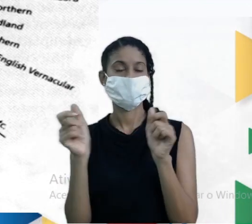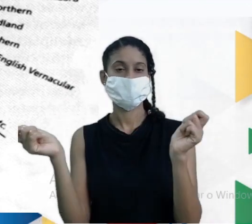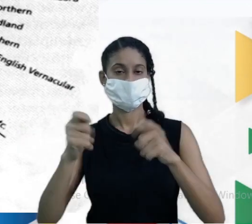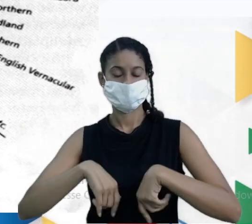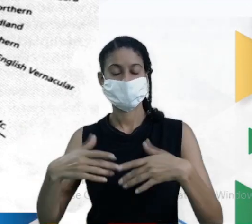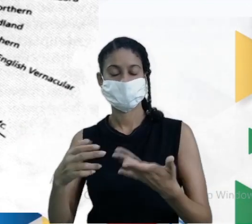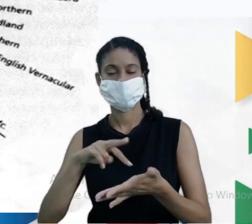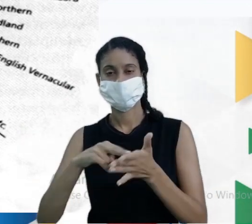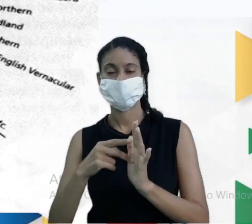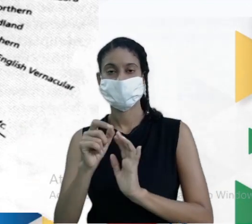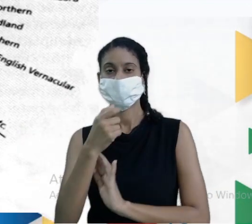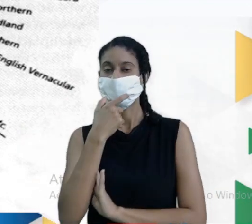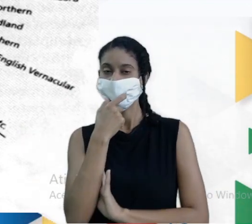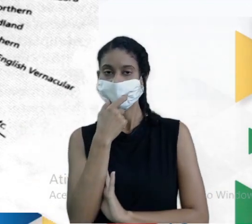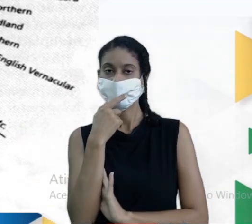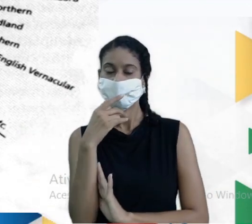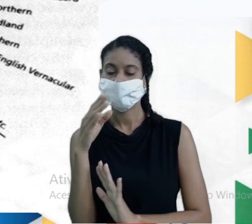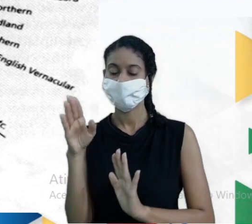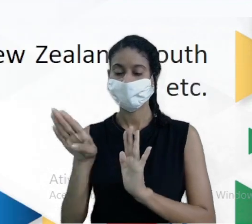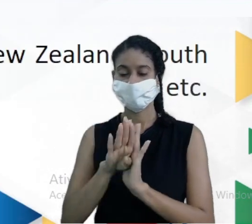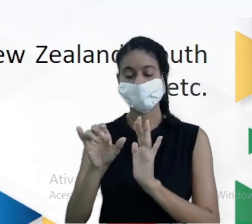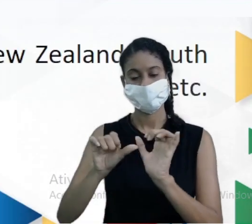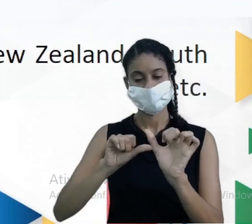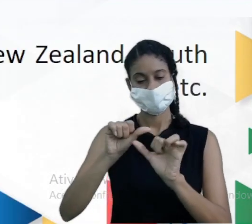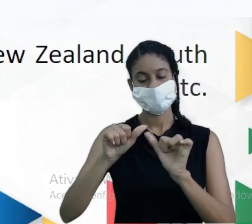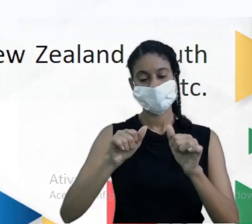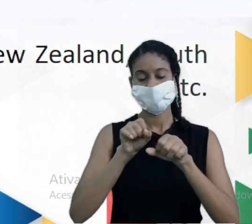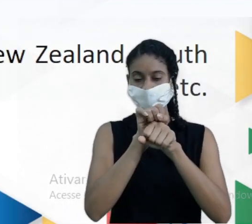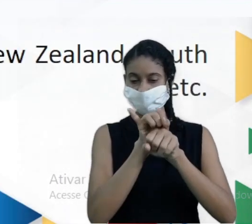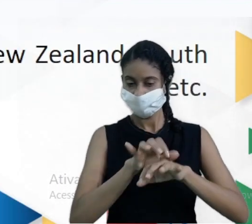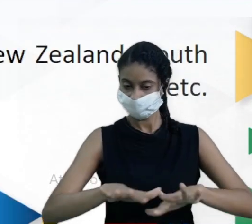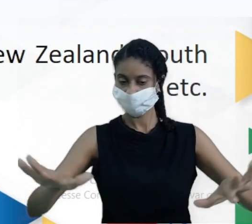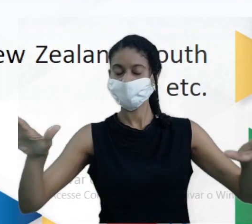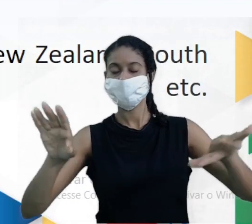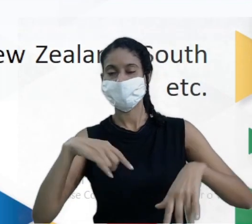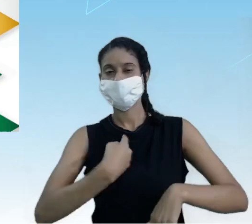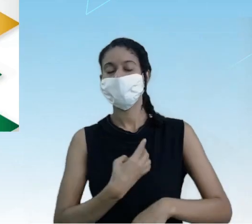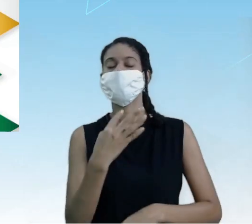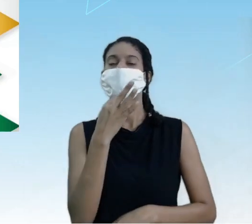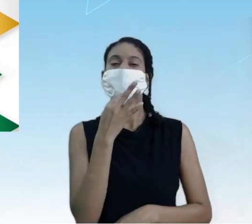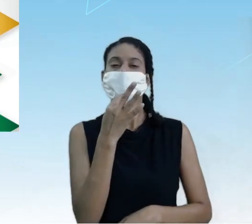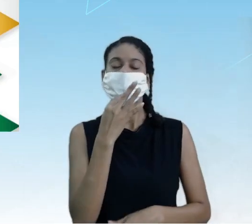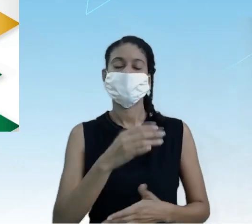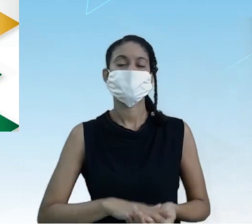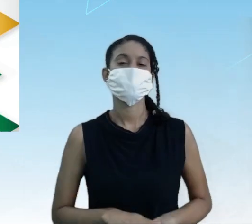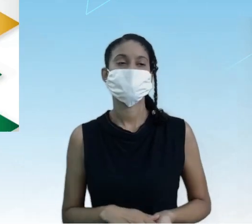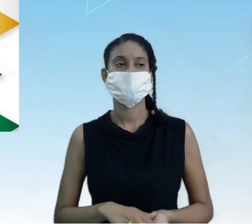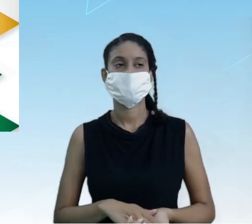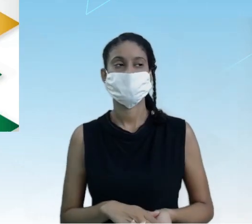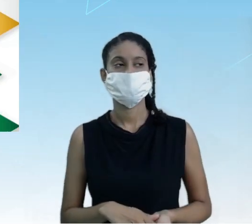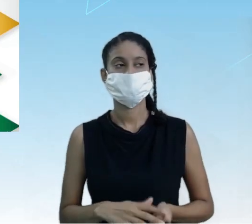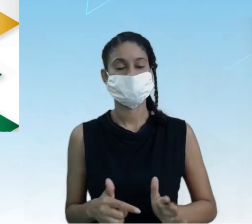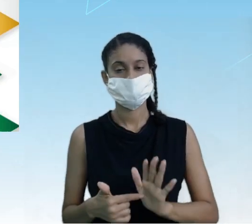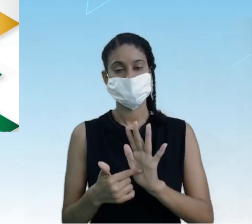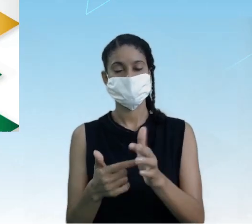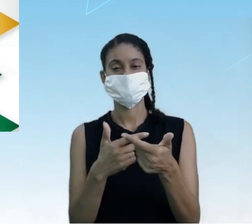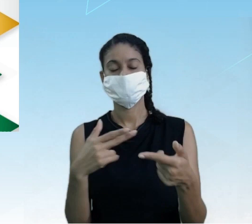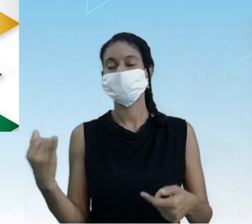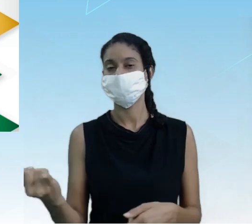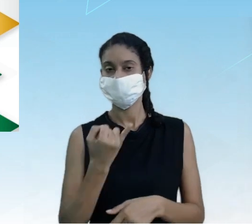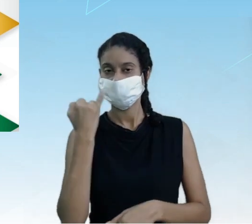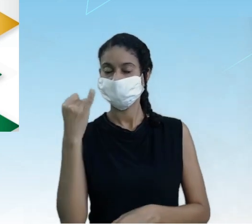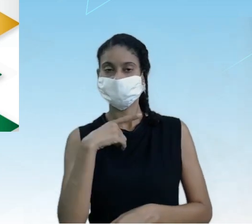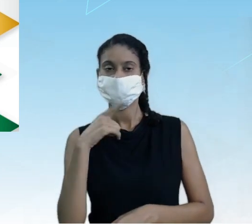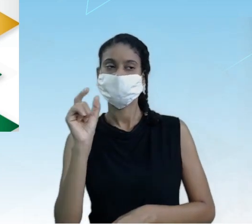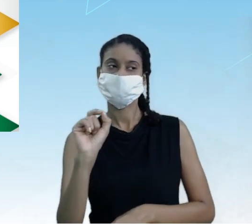ele vai atravessando as nossas fronteiras de conhecimento. Para registrar aí um ponto importante,